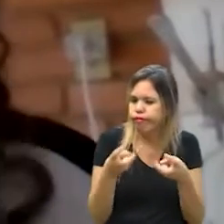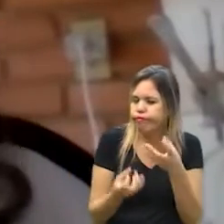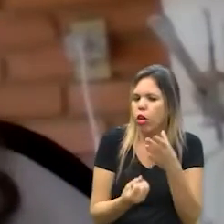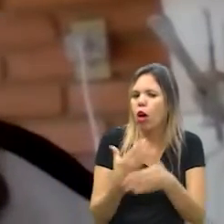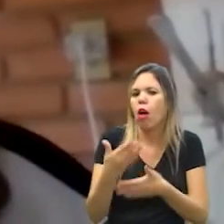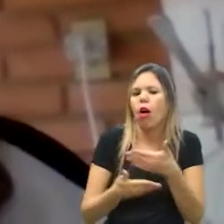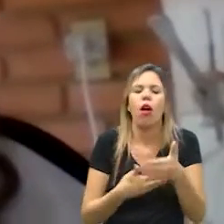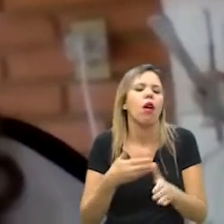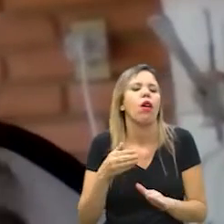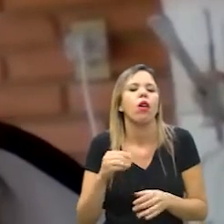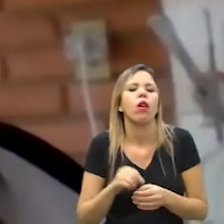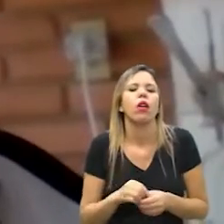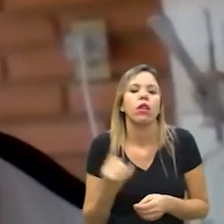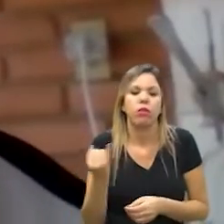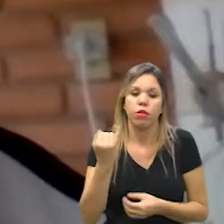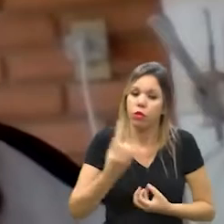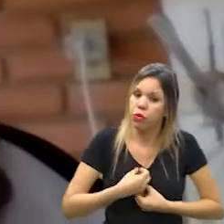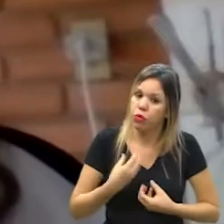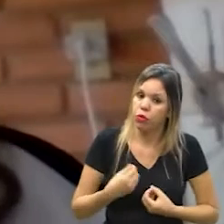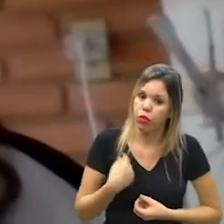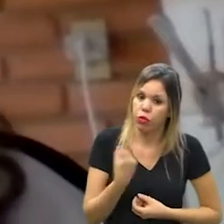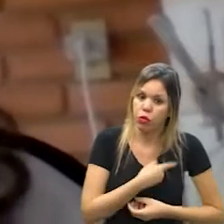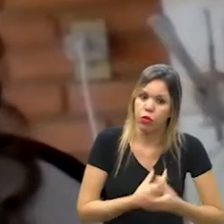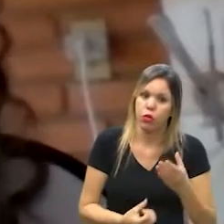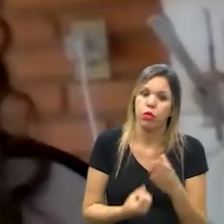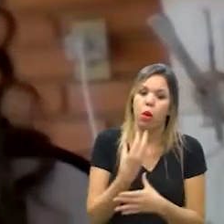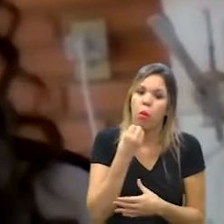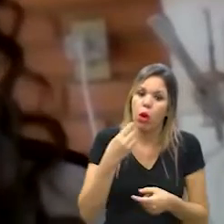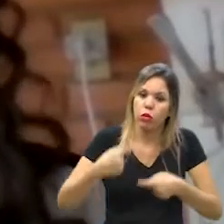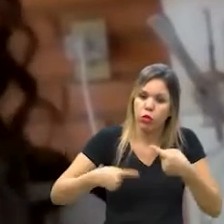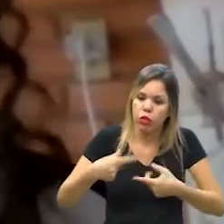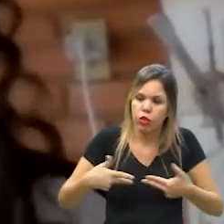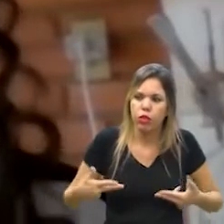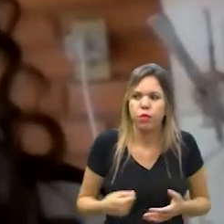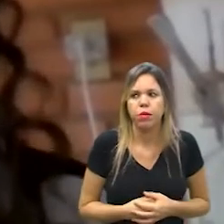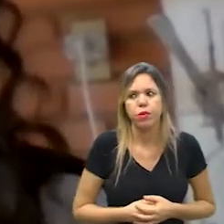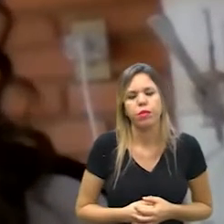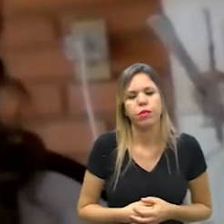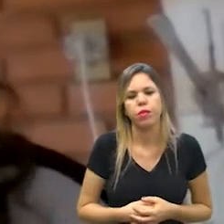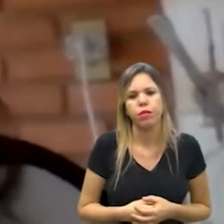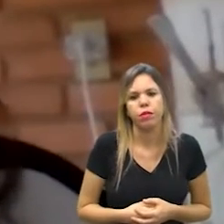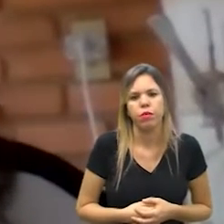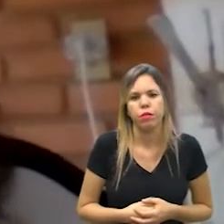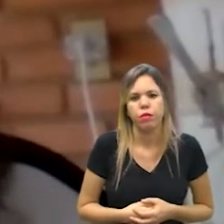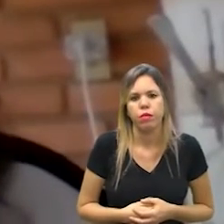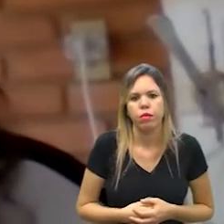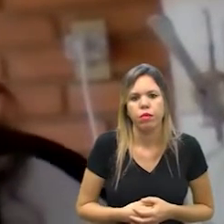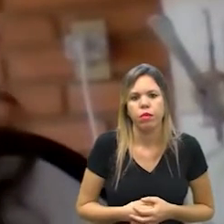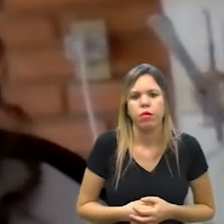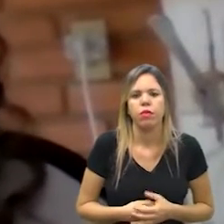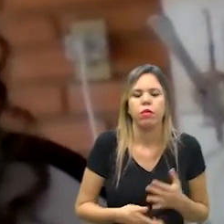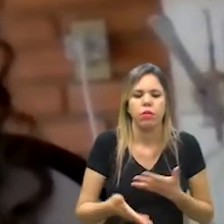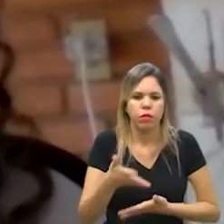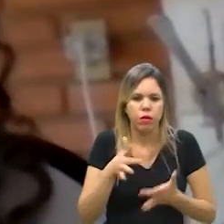de se observar certos ritos, a importância da informação para gerar boas